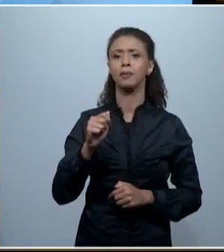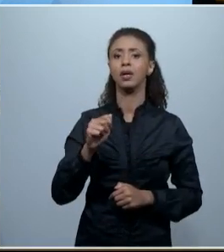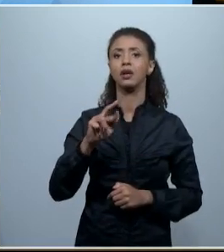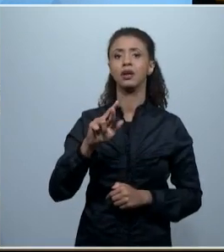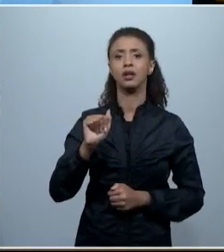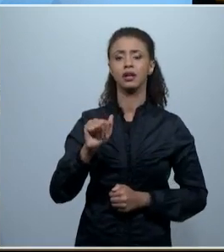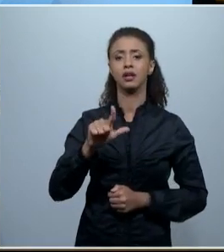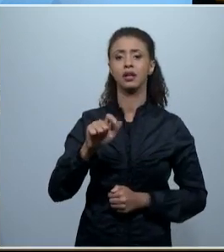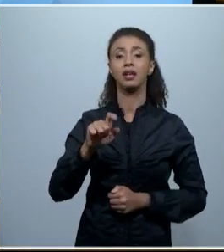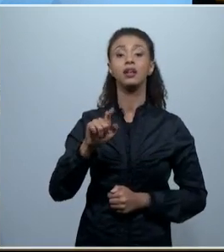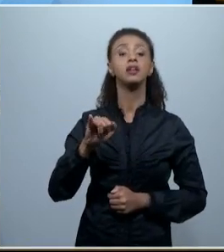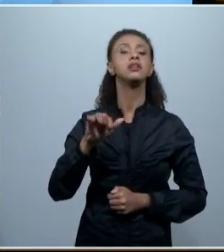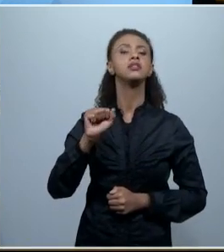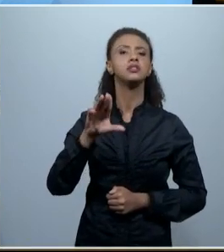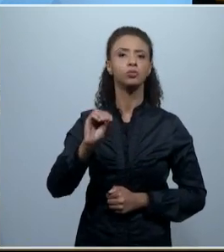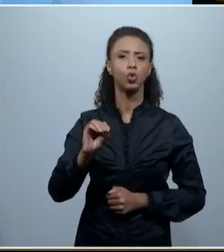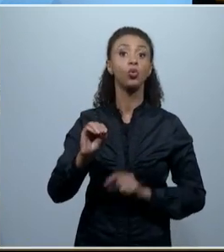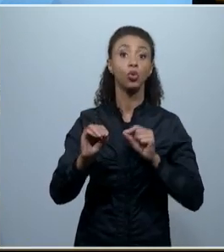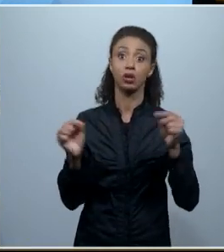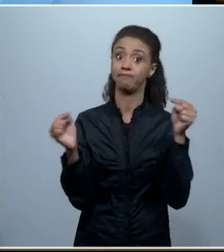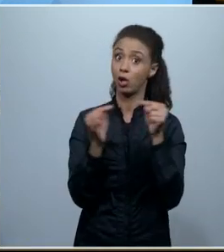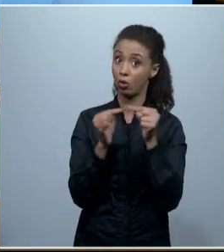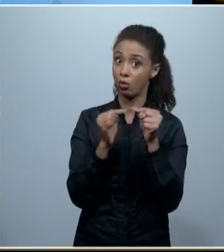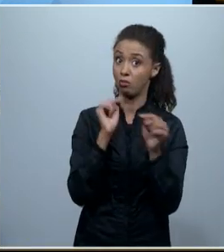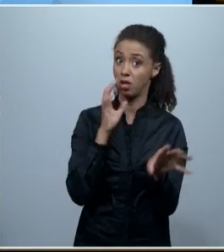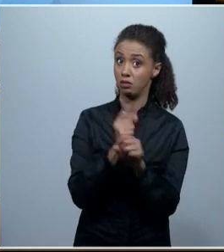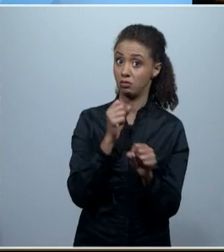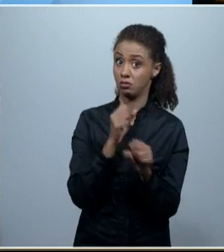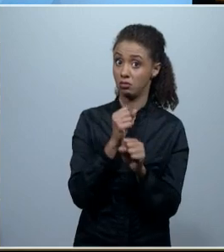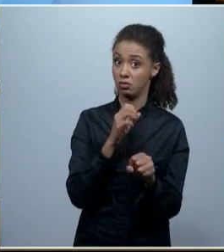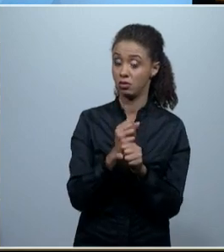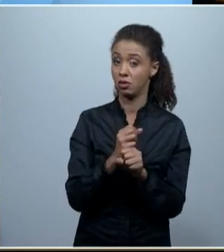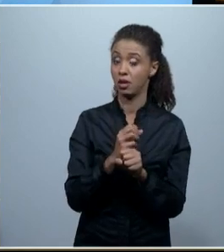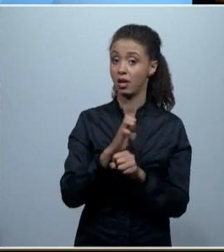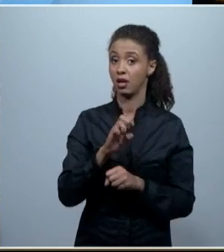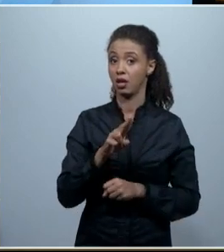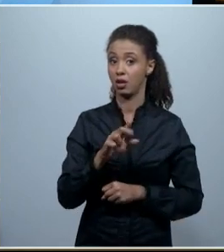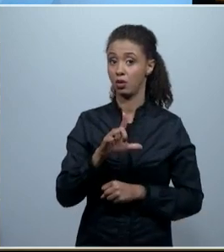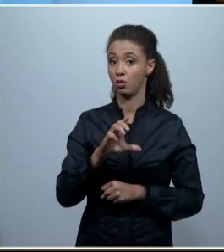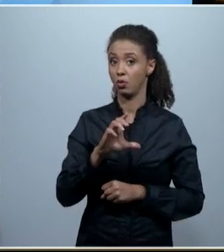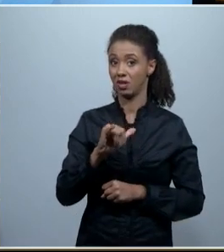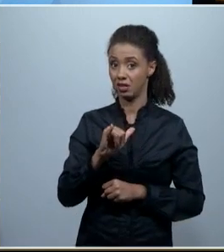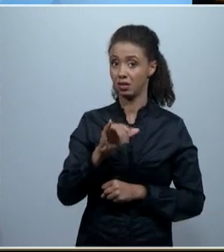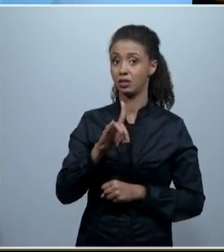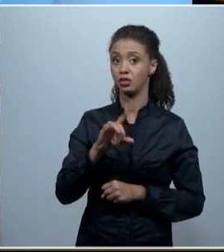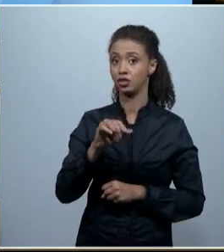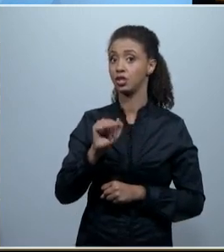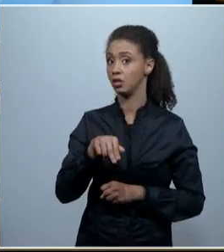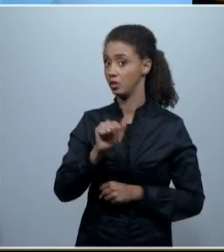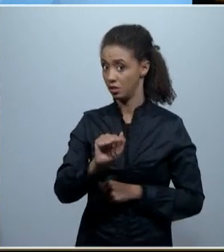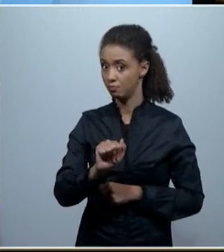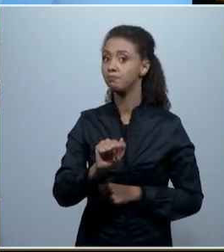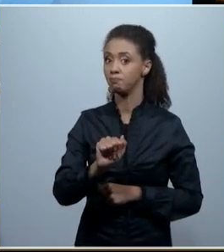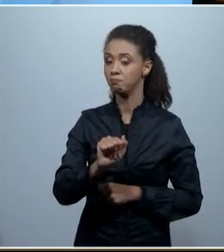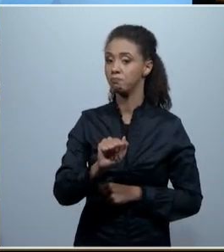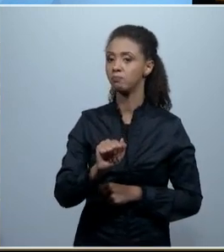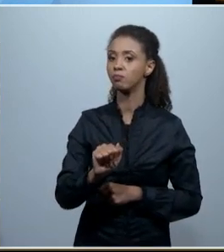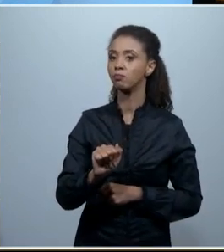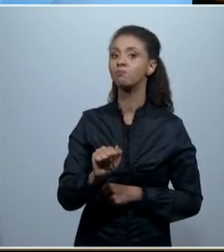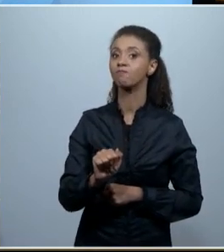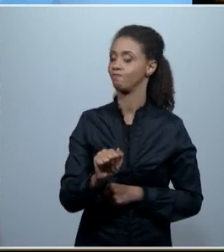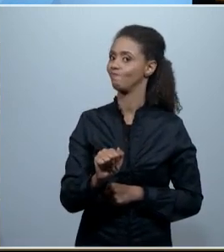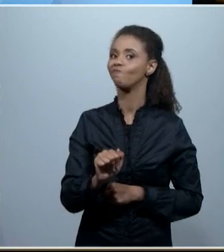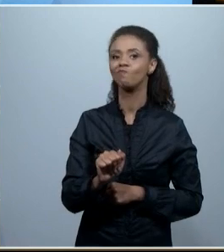é o jeito que funciona o paralelismo na geometria que a gente aprende neste curso que a geometria euclidiana ele está na